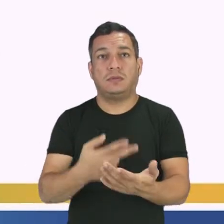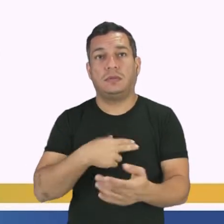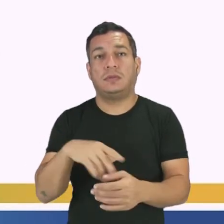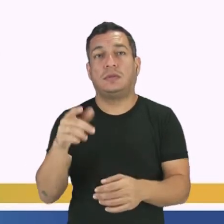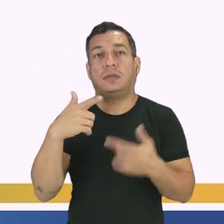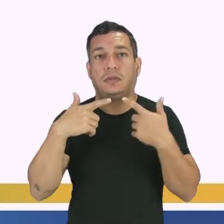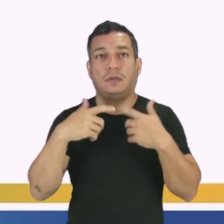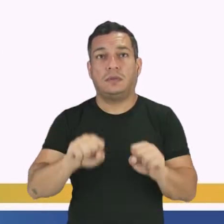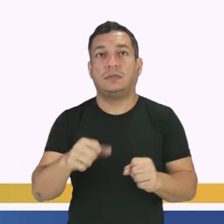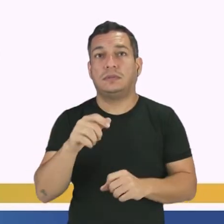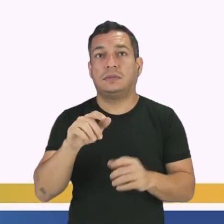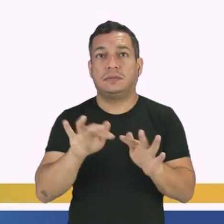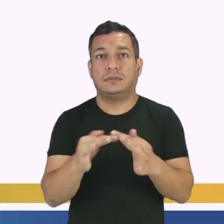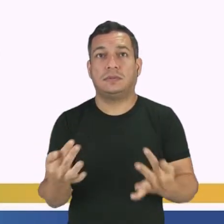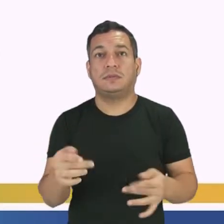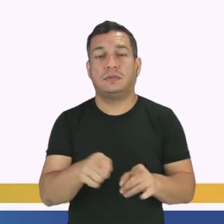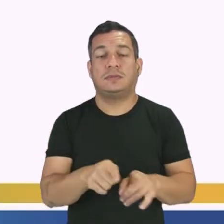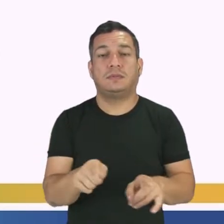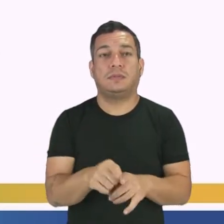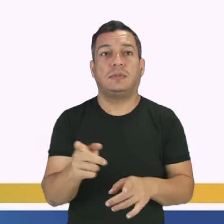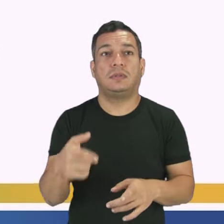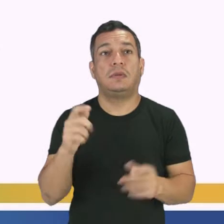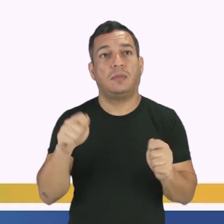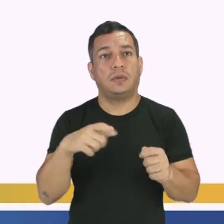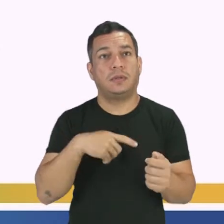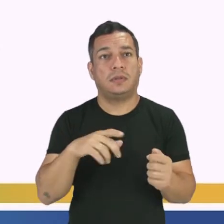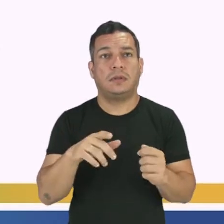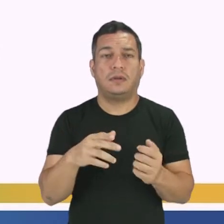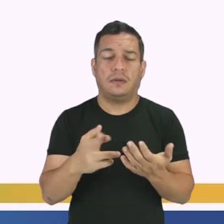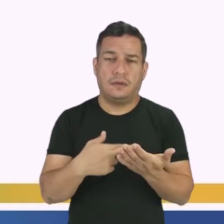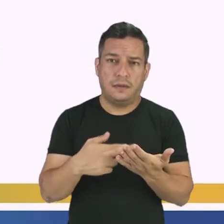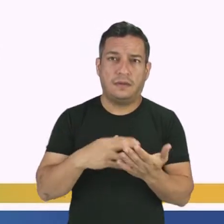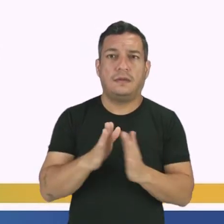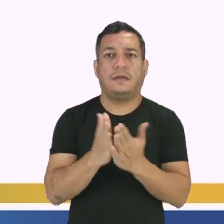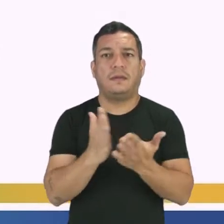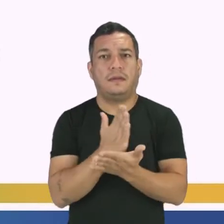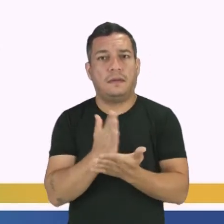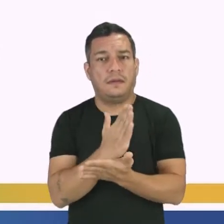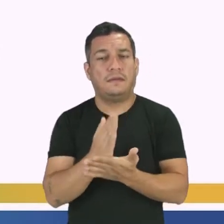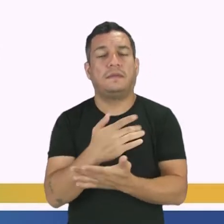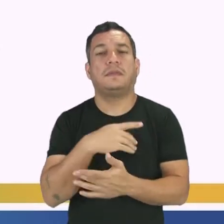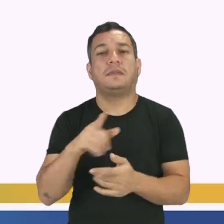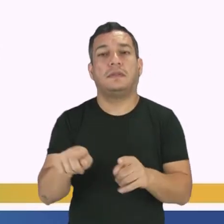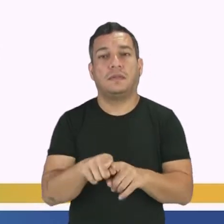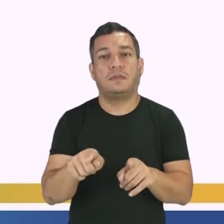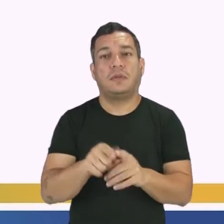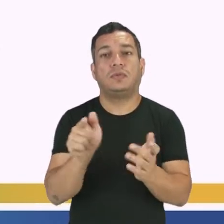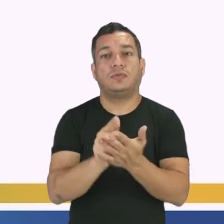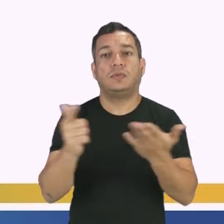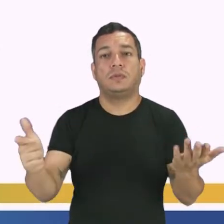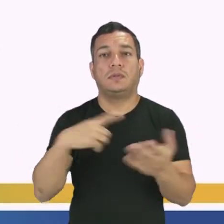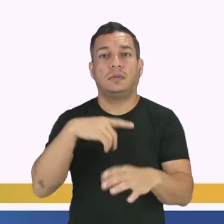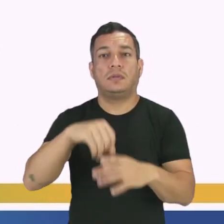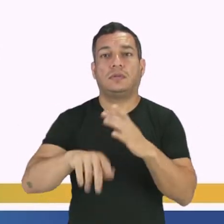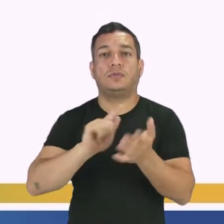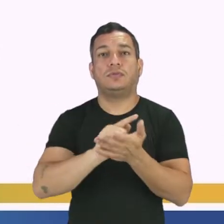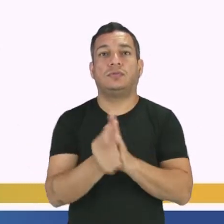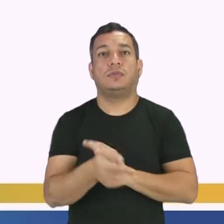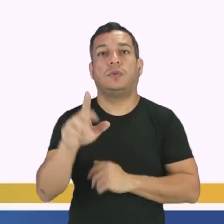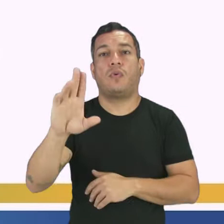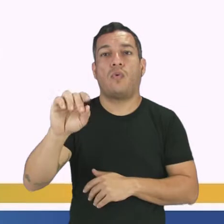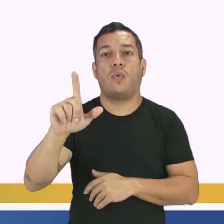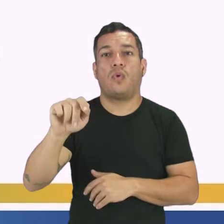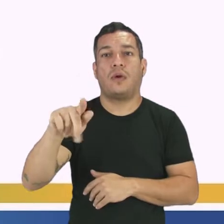jargão científico. Além da revista, pode haver livros, jornais que veiculam o gênero. O coloquialismo e a